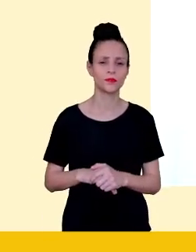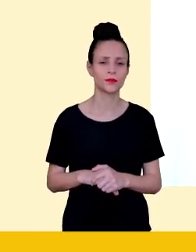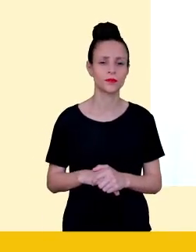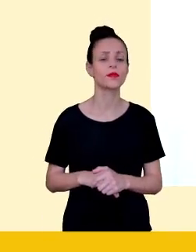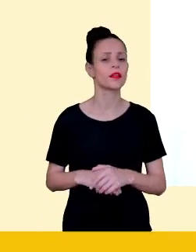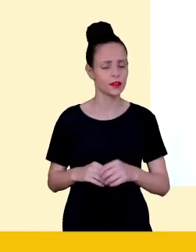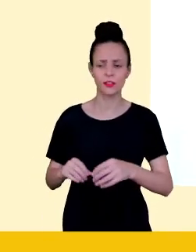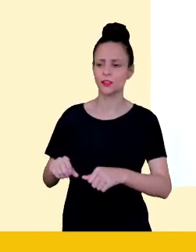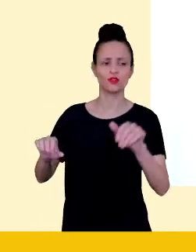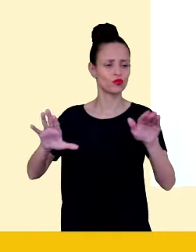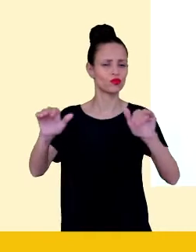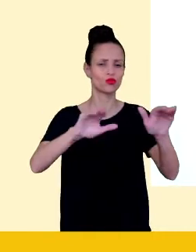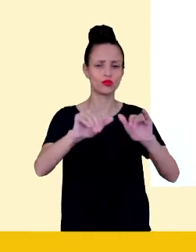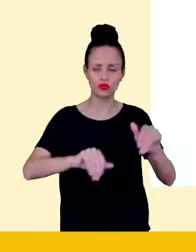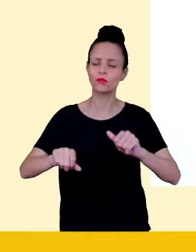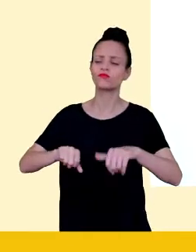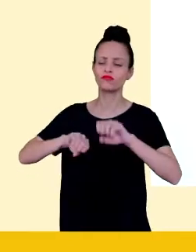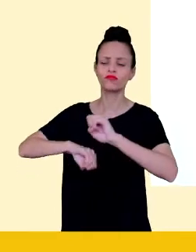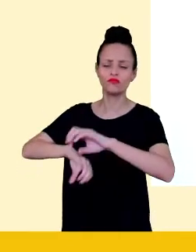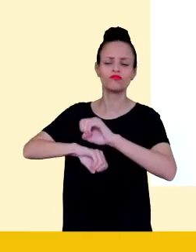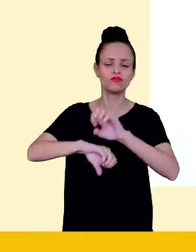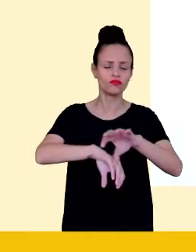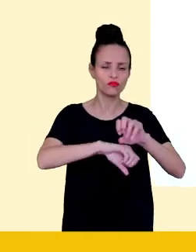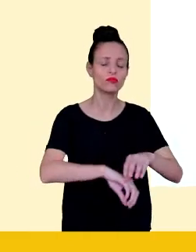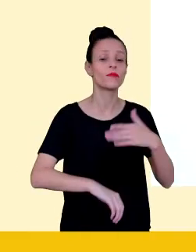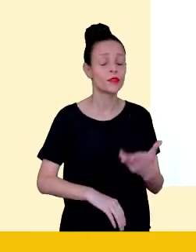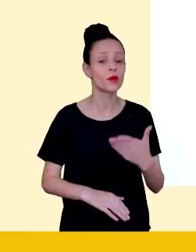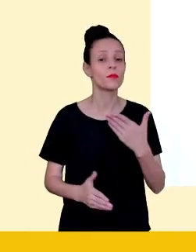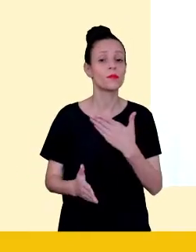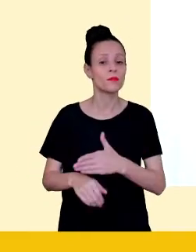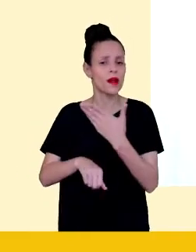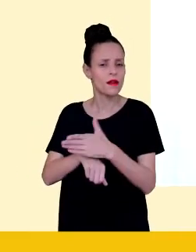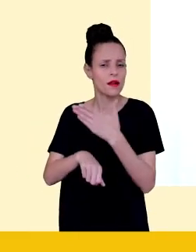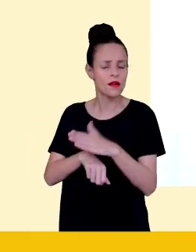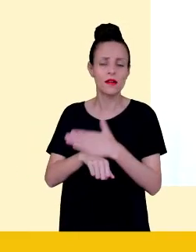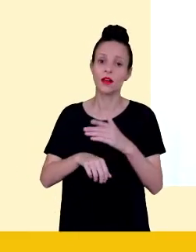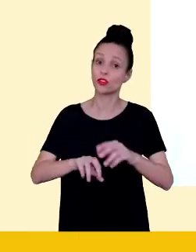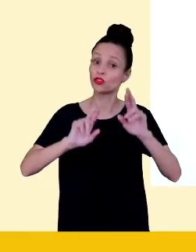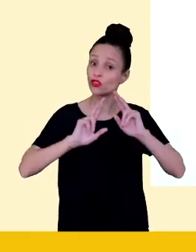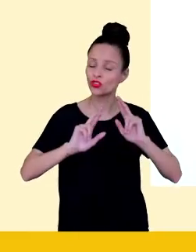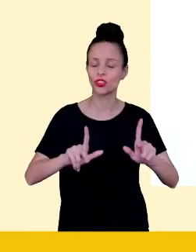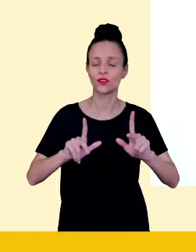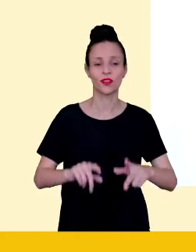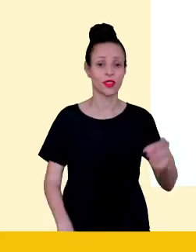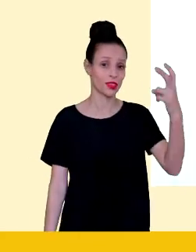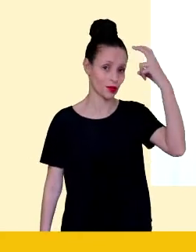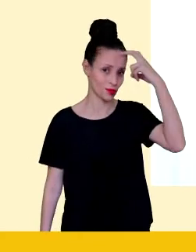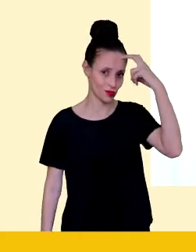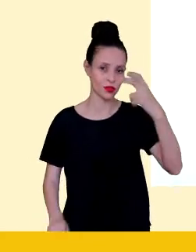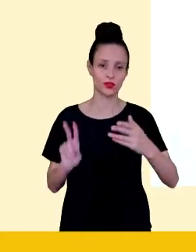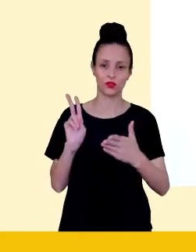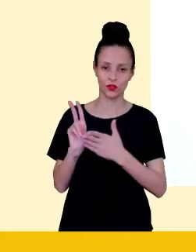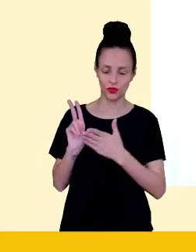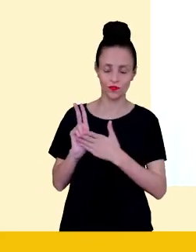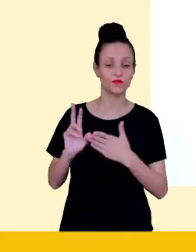os povos, né? Saiu recrutando para poder treinar, para, né, introduzir uma coisa assim,